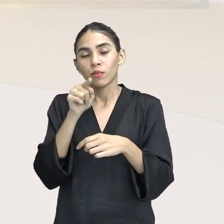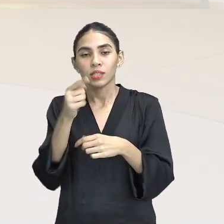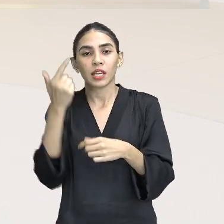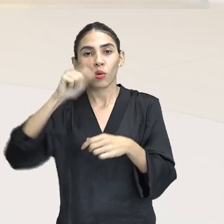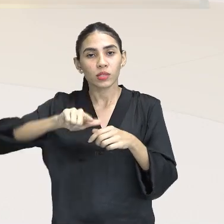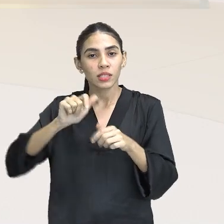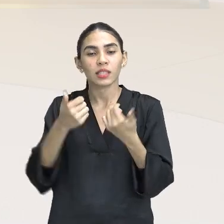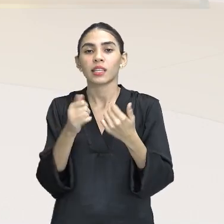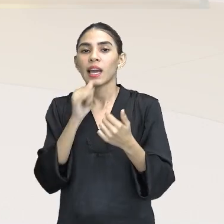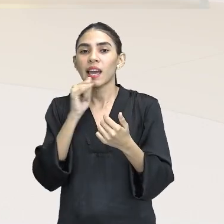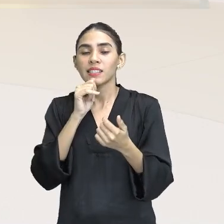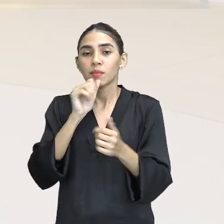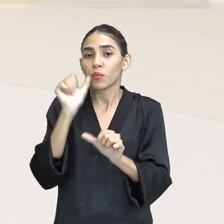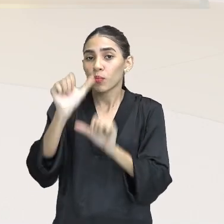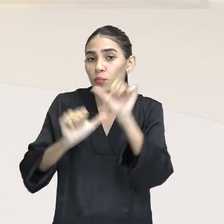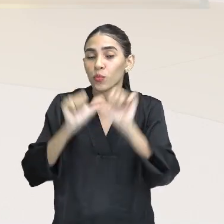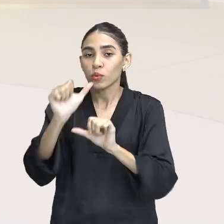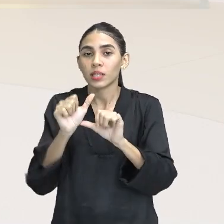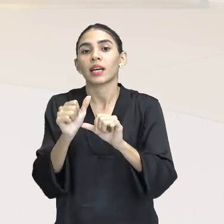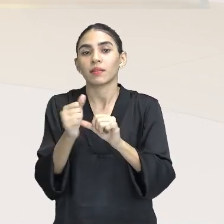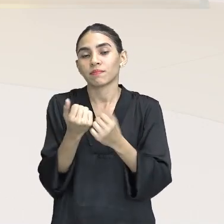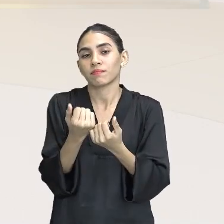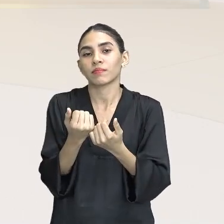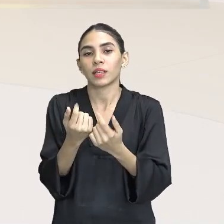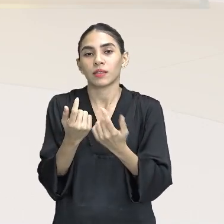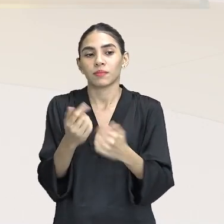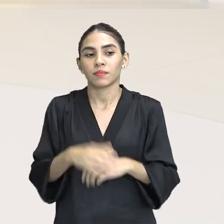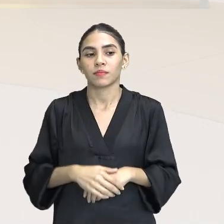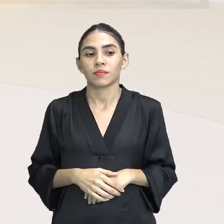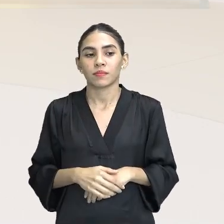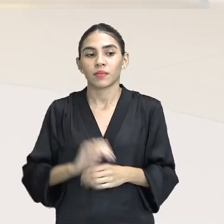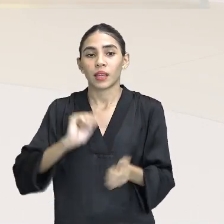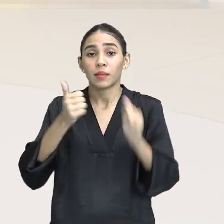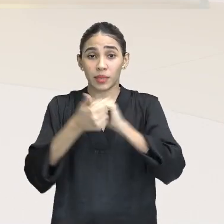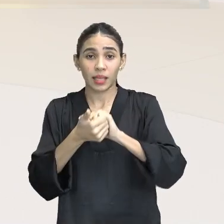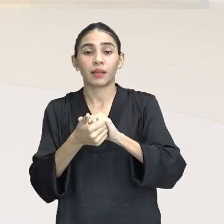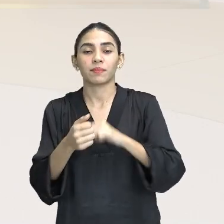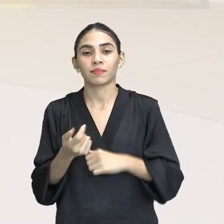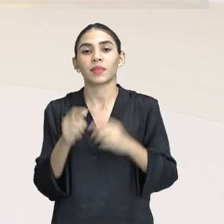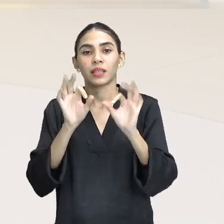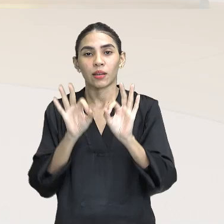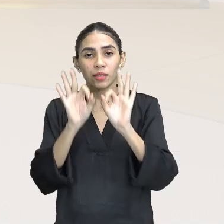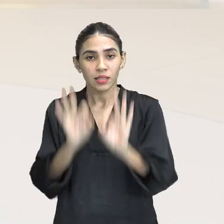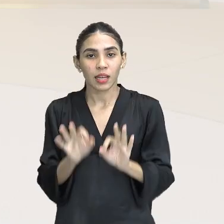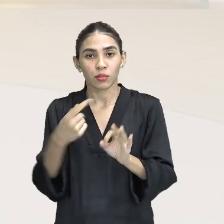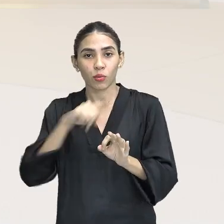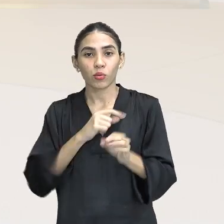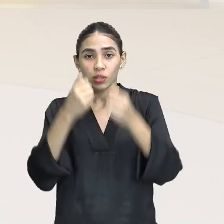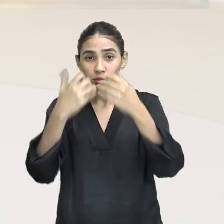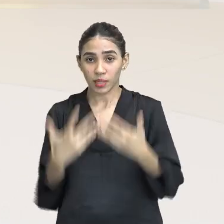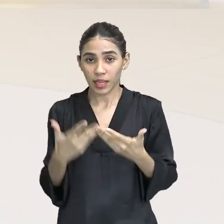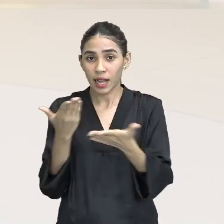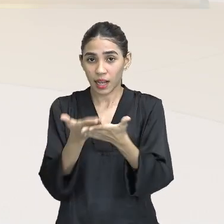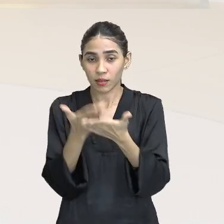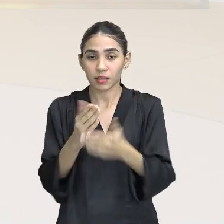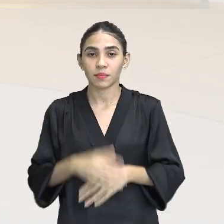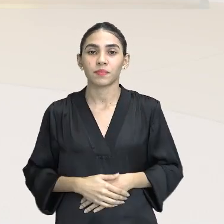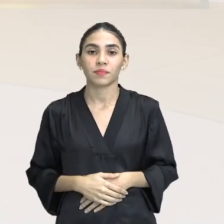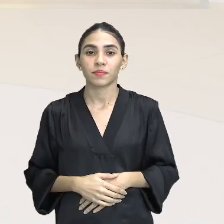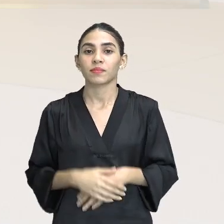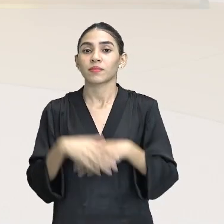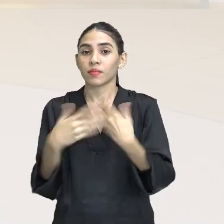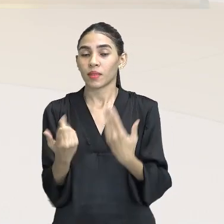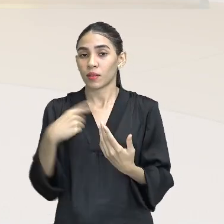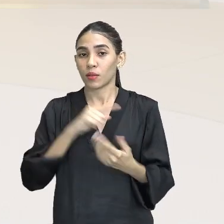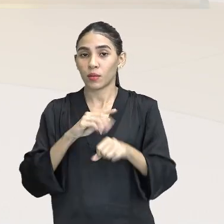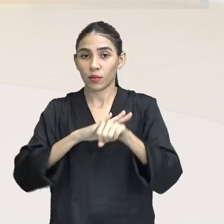às necessidades do ser humano. E é exatamente isso que nós vamos abordar na nossa aula. Então vamos fazer o seguinte,